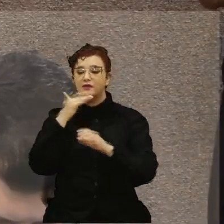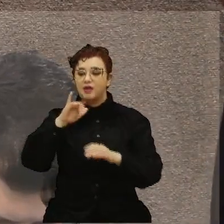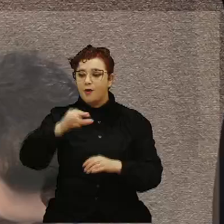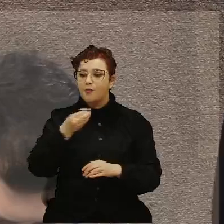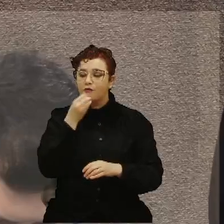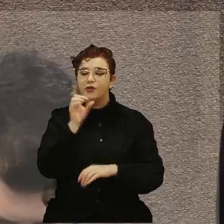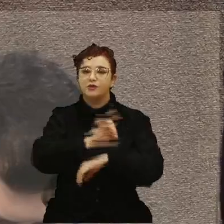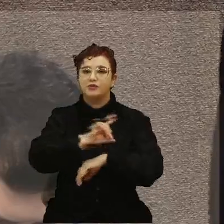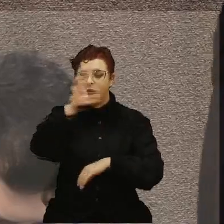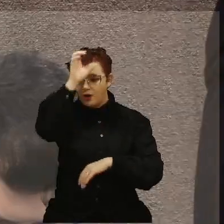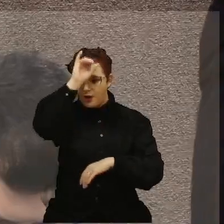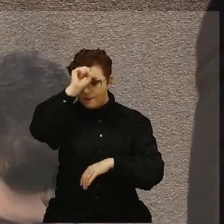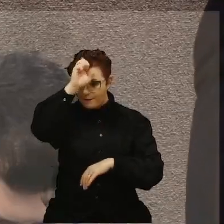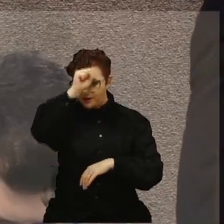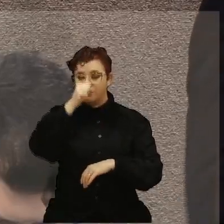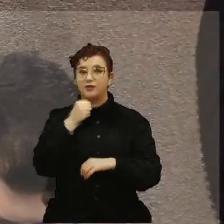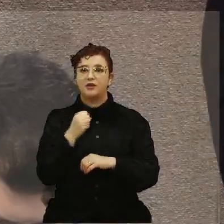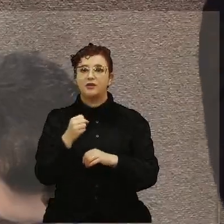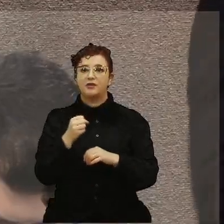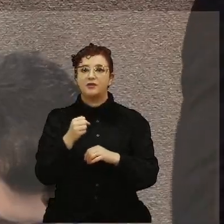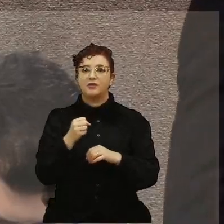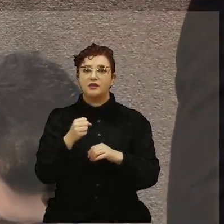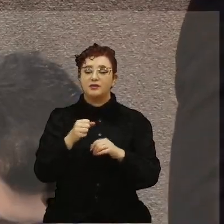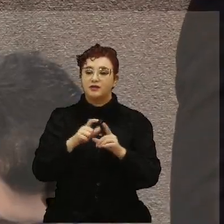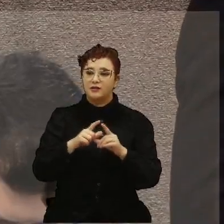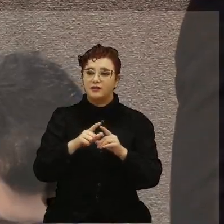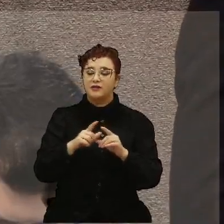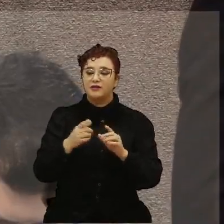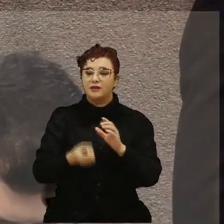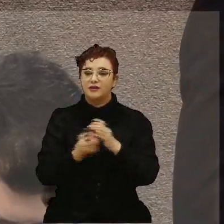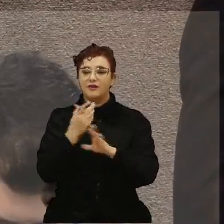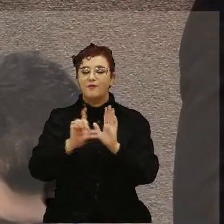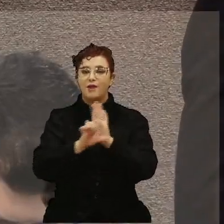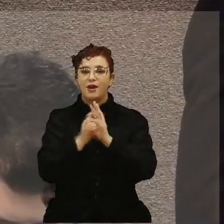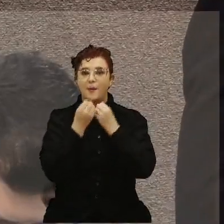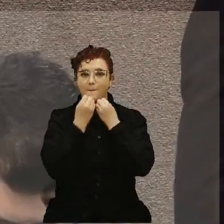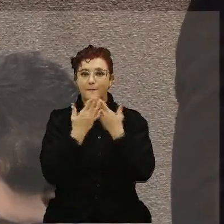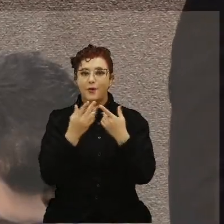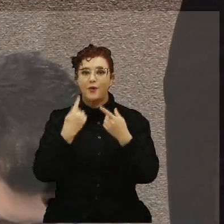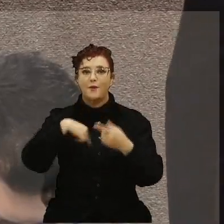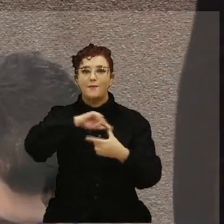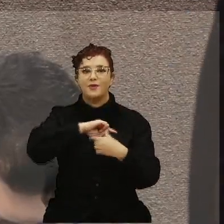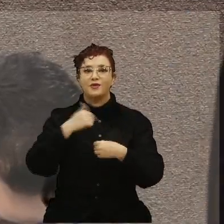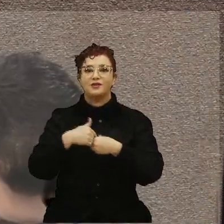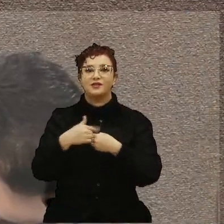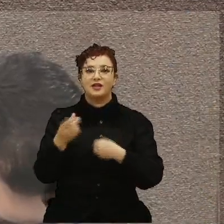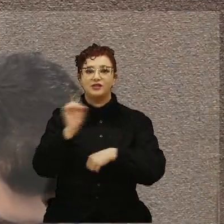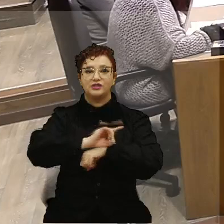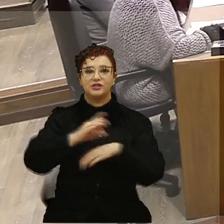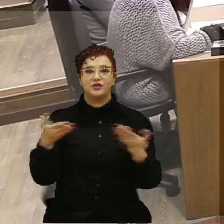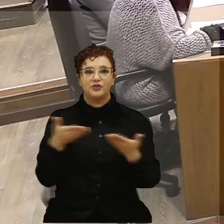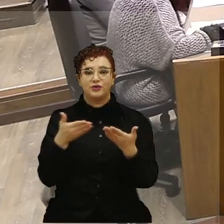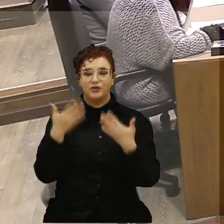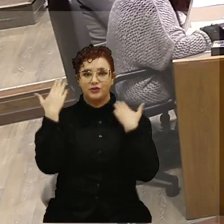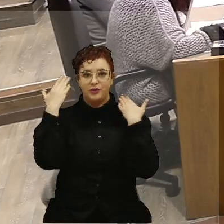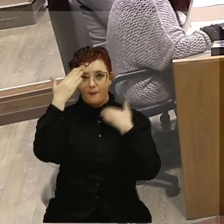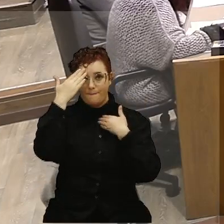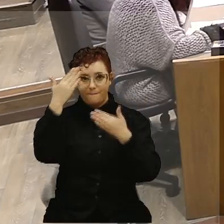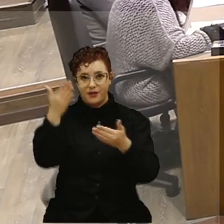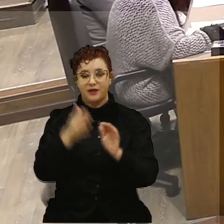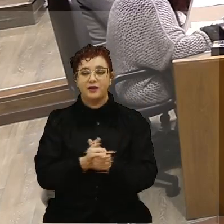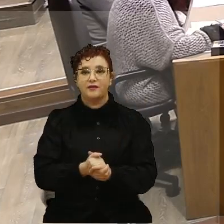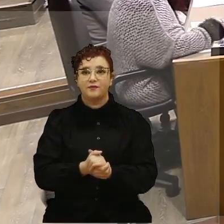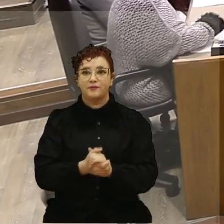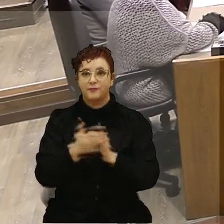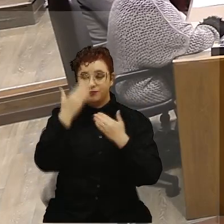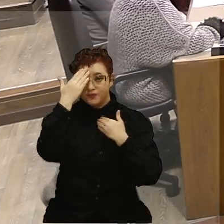aproveitem para aprender e que saia uma lei boa para a nossa cidade no dia de hoje. Muito obrigado. Obrigada, vereador